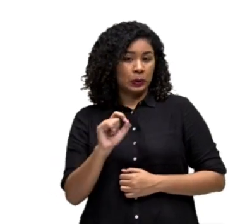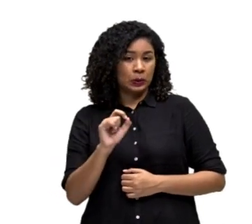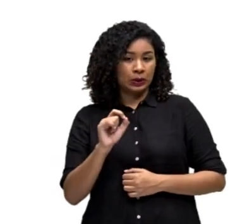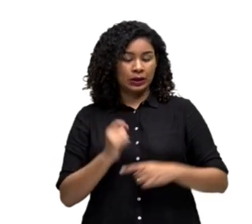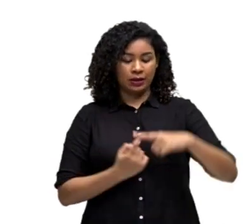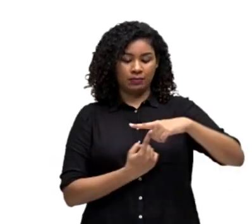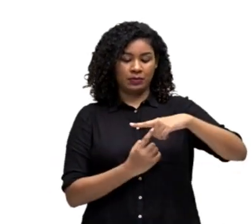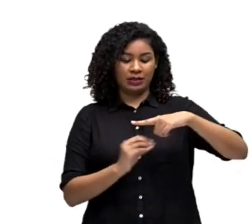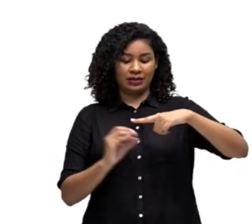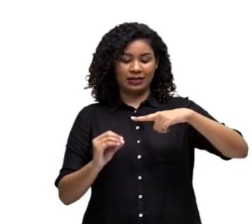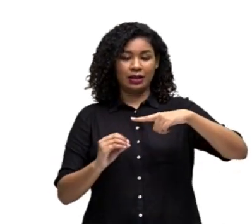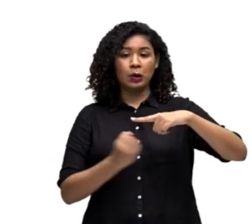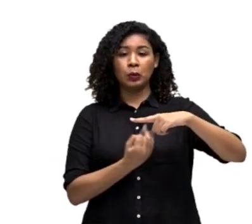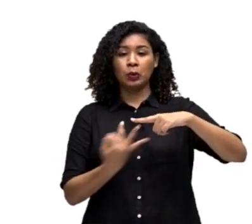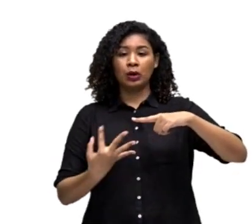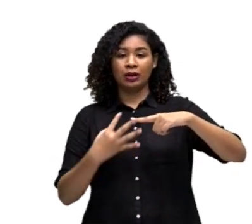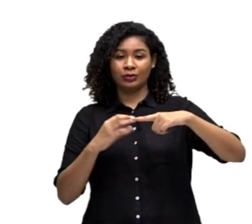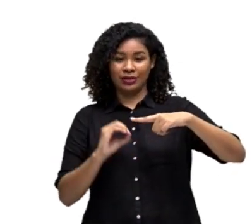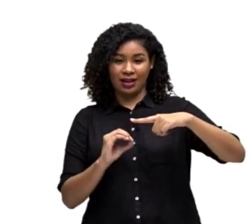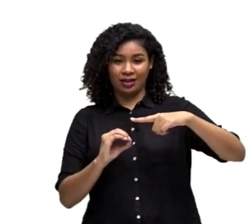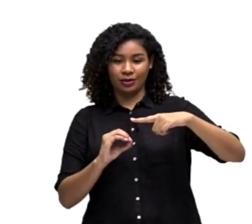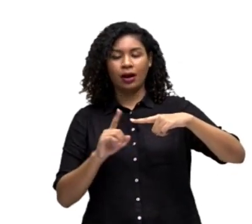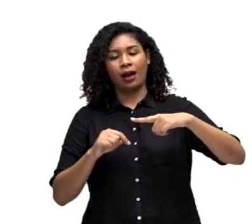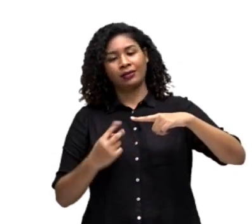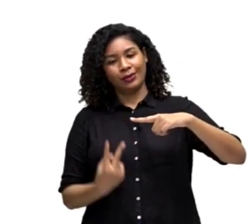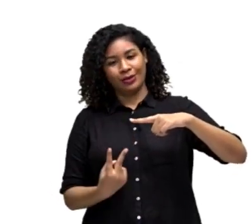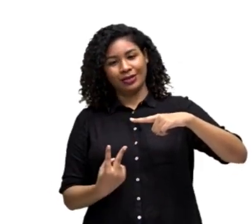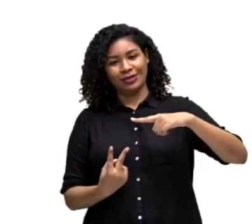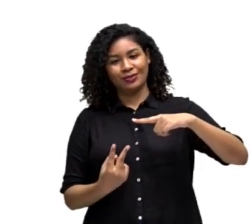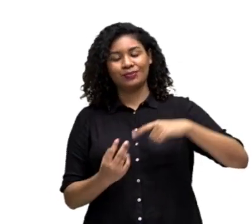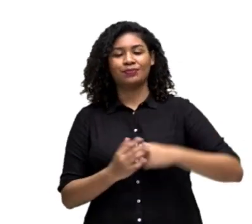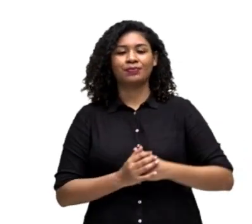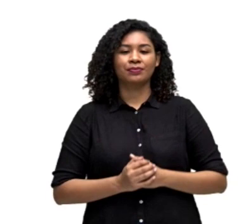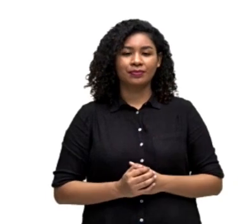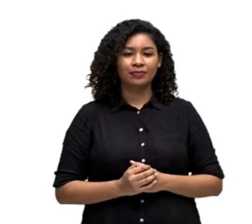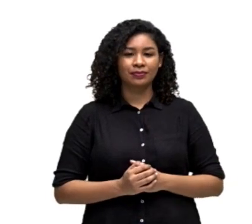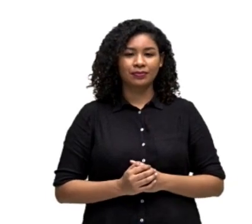inteira dele vale 109. E na letra D, o